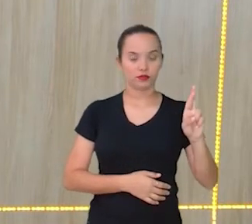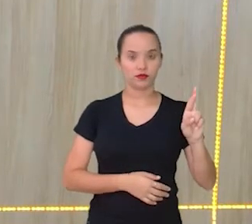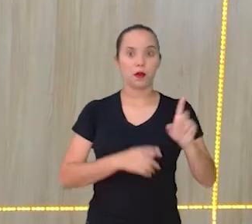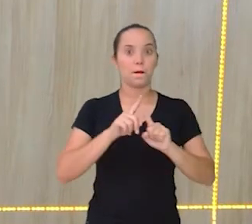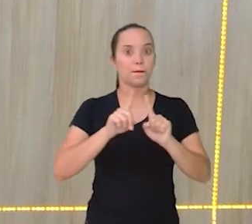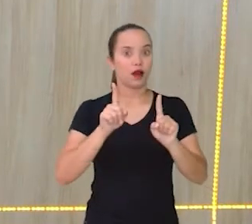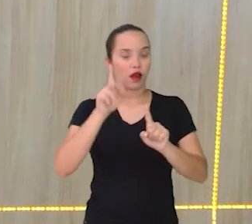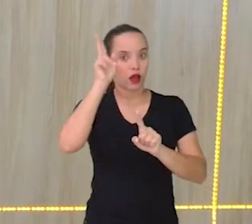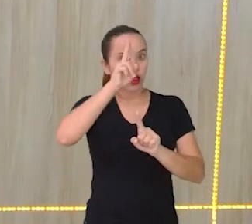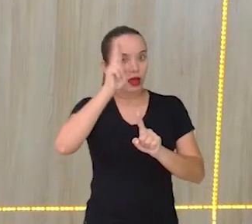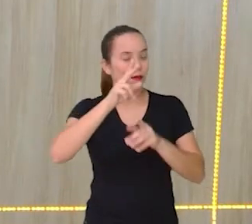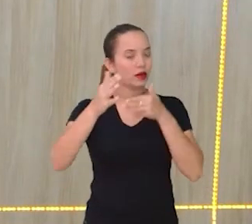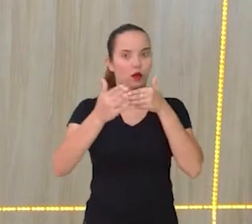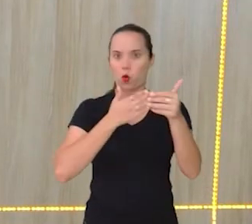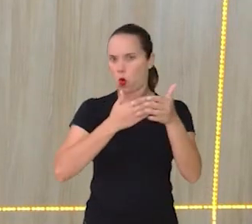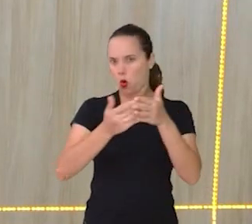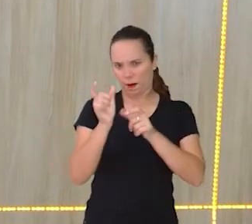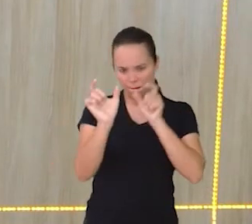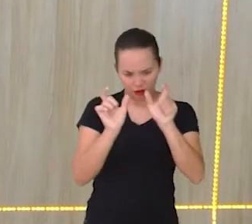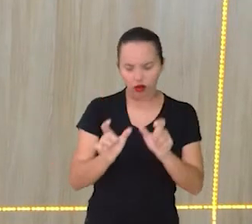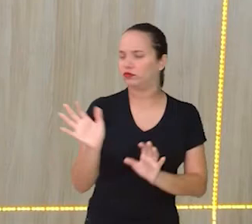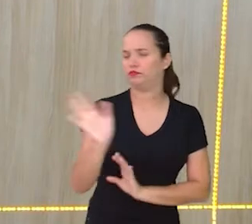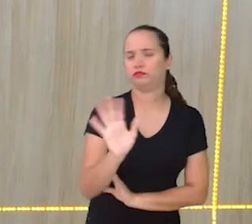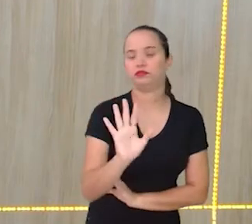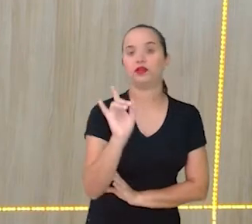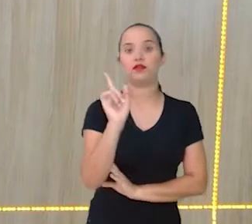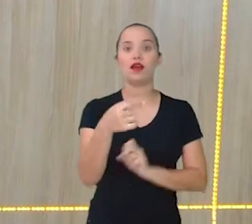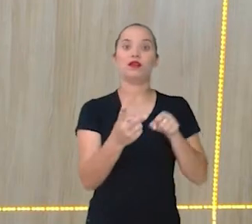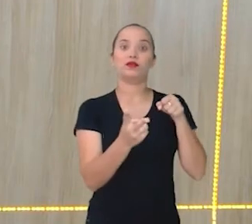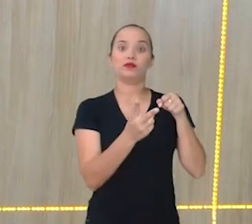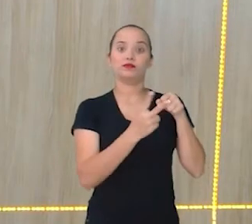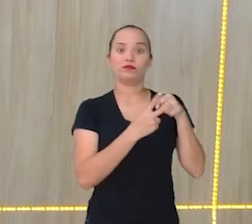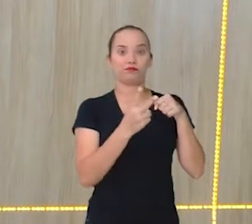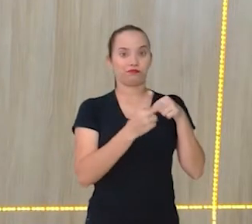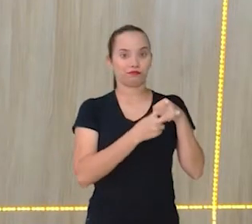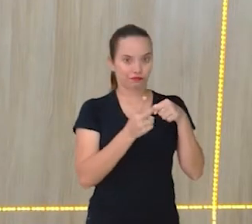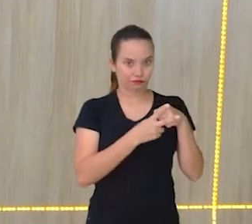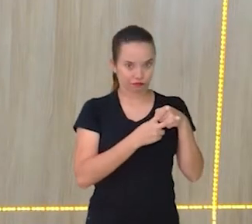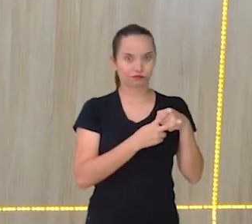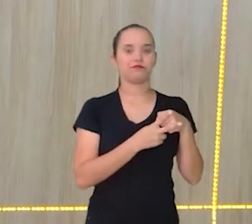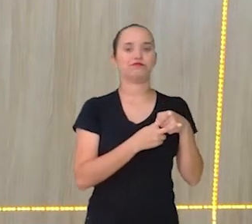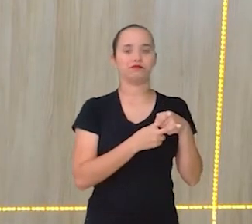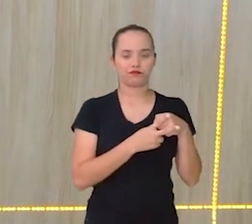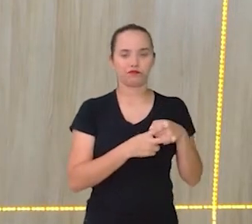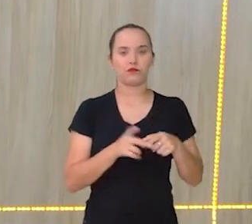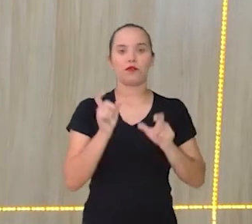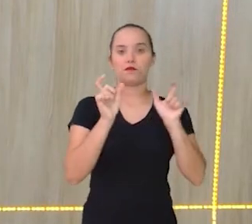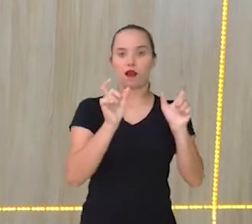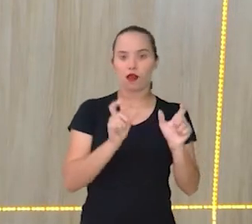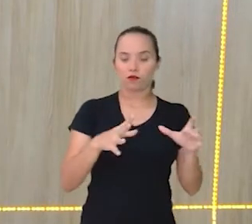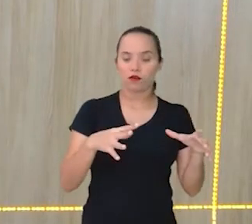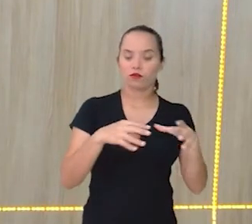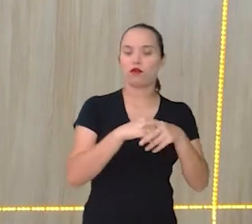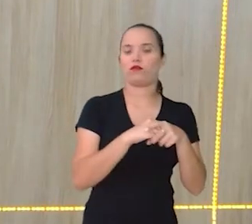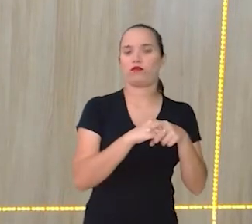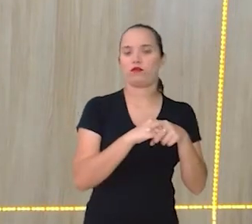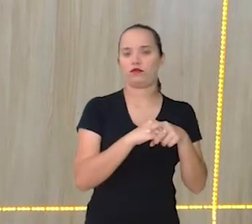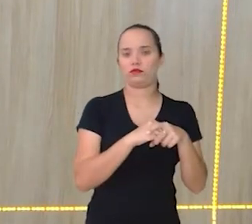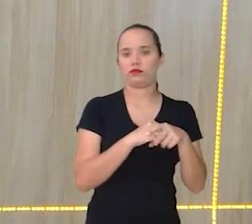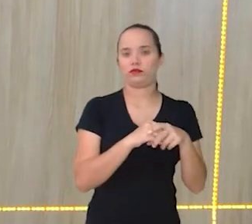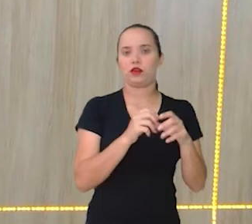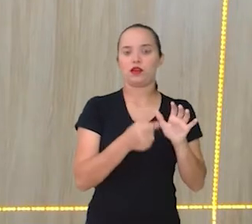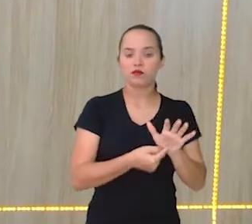não pode ser qualquer palavra, tá, gente? Tem que ser palavras que sejam verbos, que